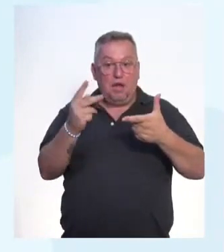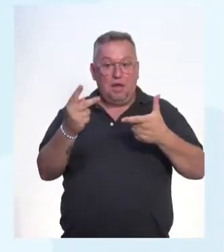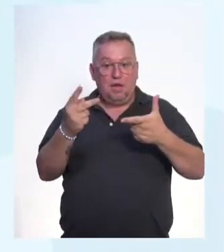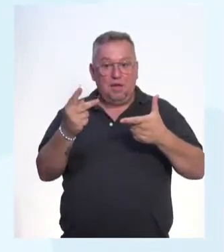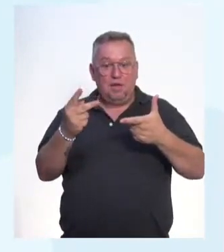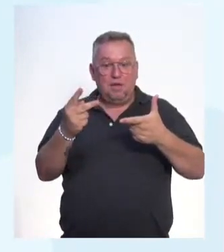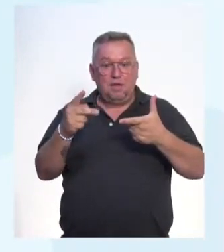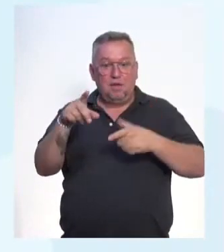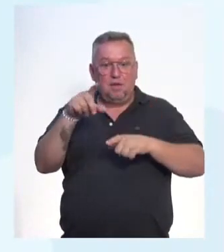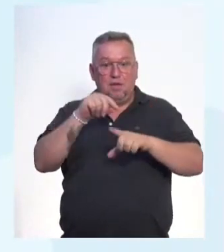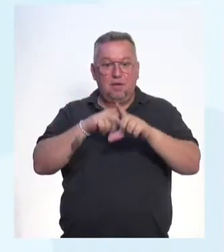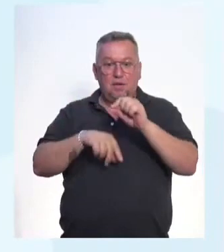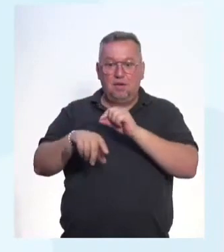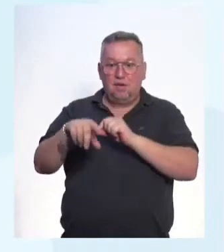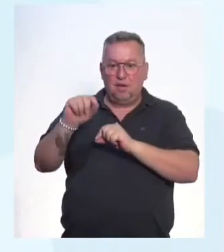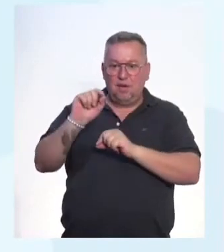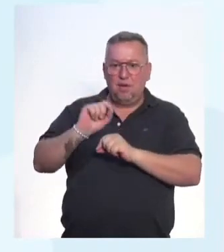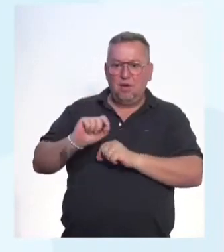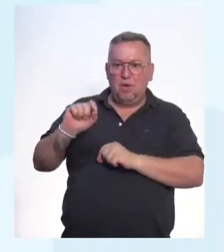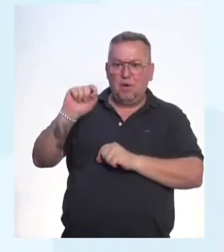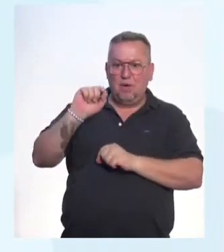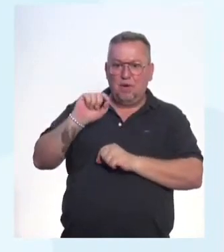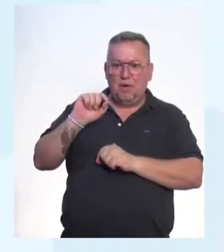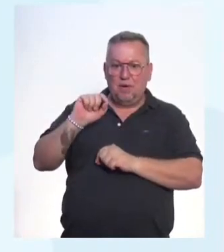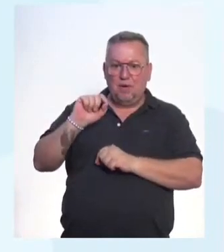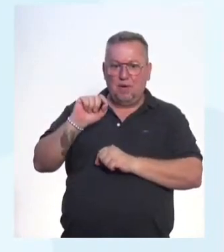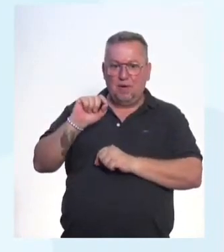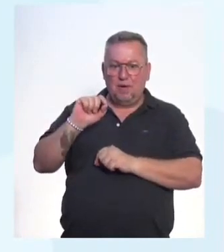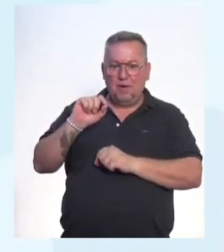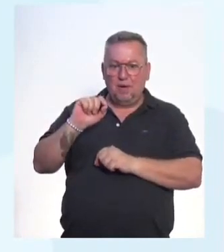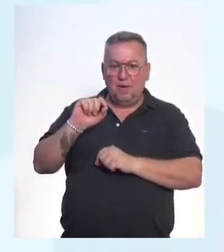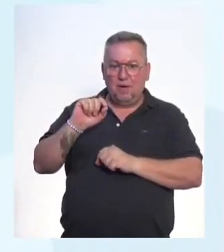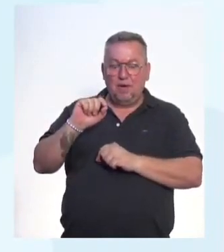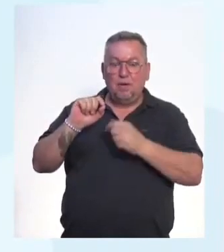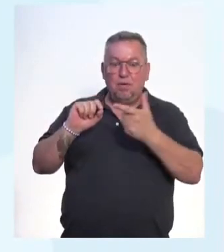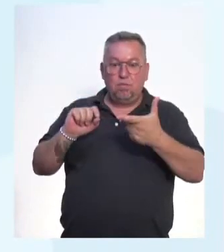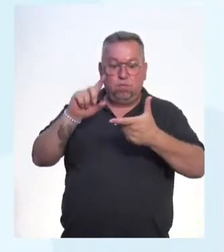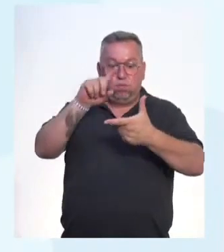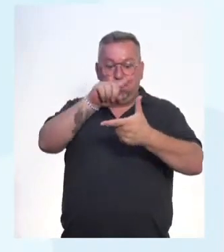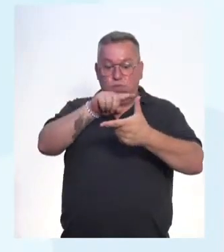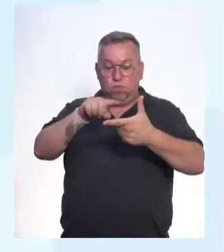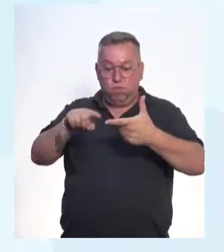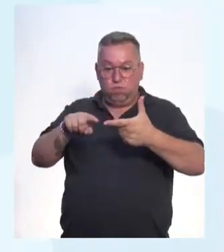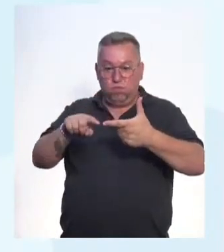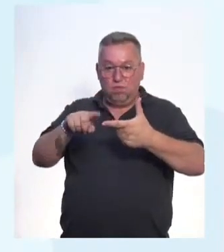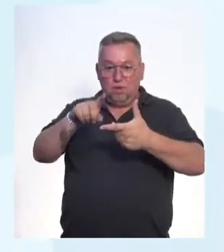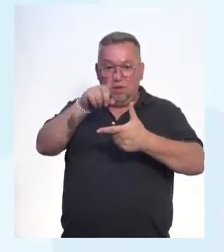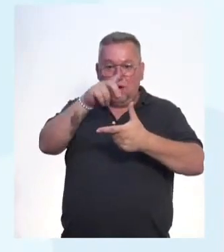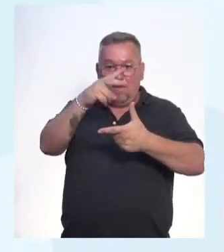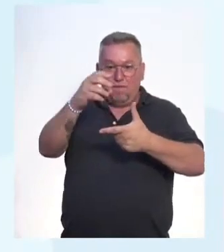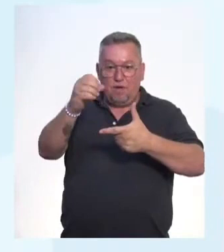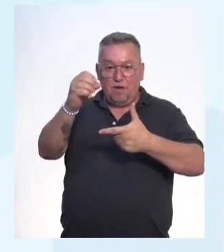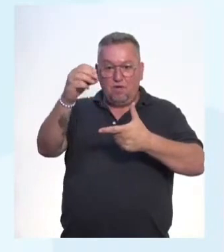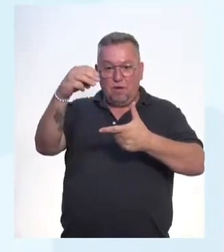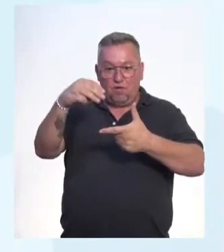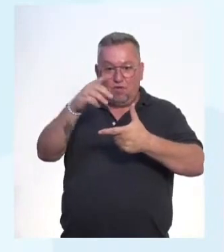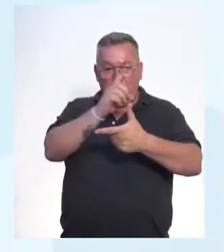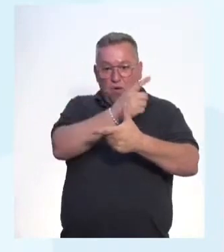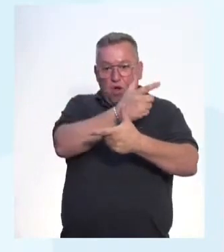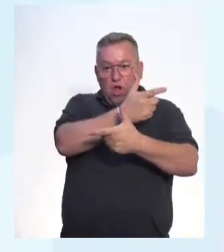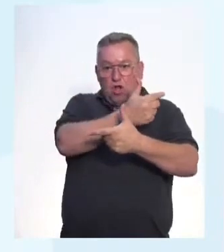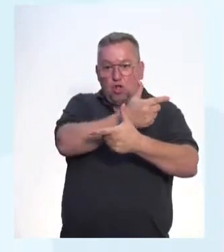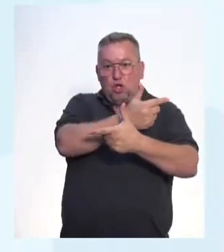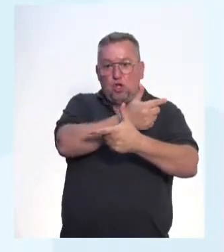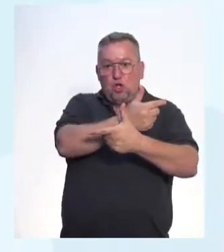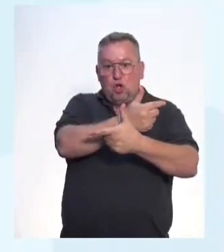Assinale a alternativa que relaciona as medidas dos lados desse triângulo,